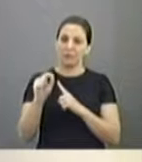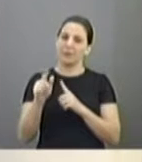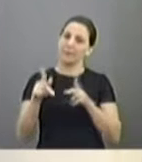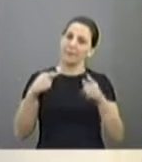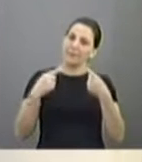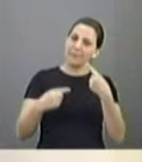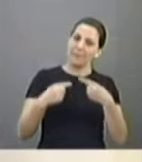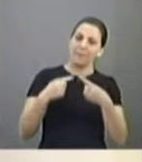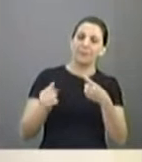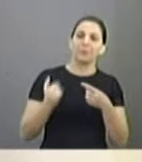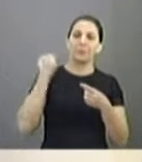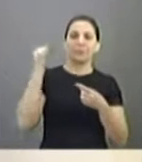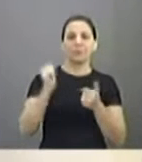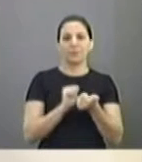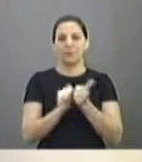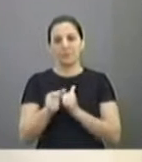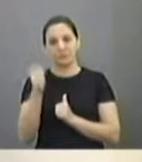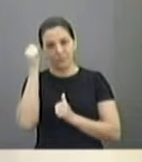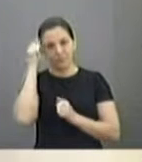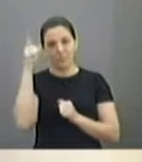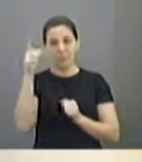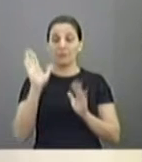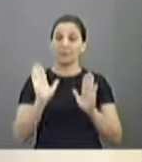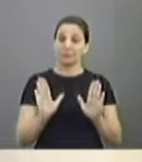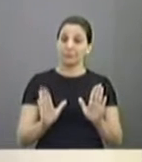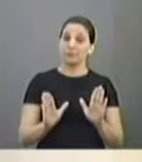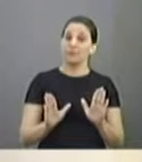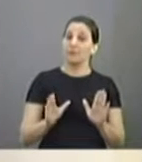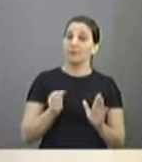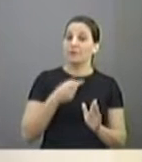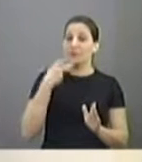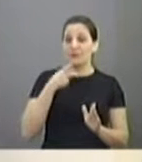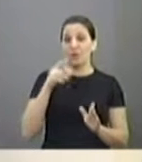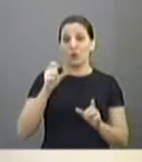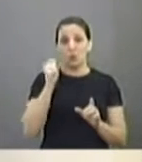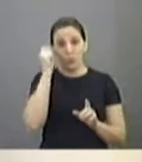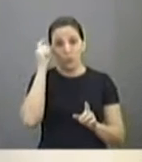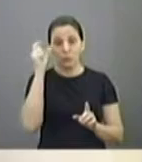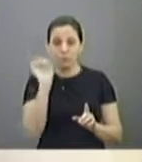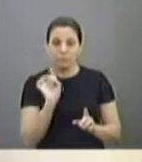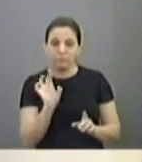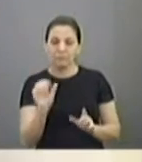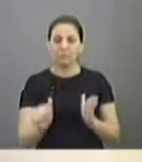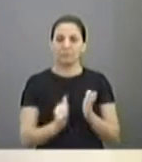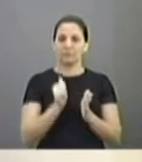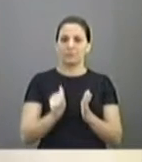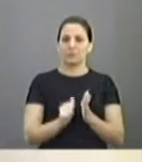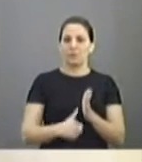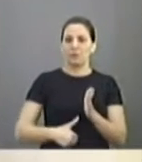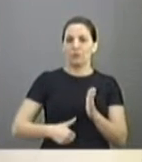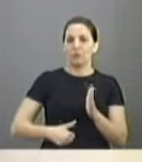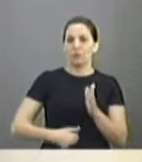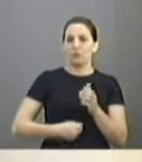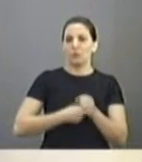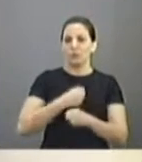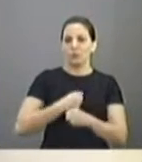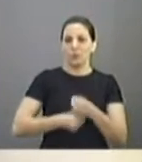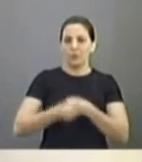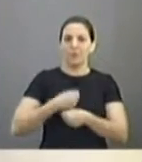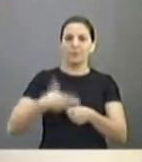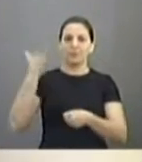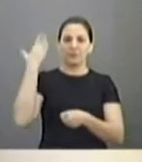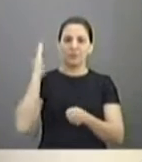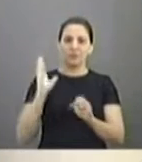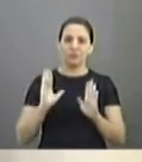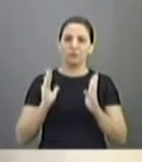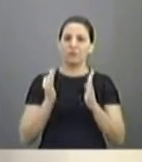políticas importantes de esporte e cultura. E quando a gente fala cultura, especialmente aqui em Araraquara, o ano passado a Fundarte fechou o ano